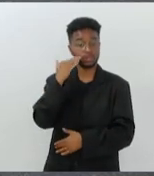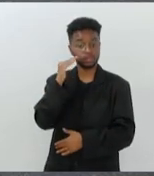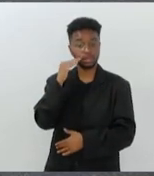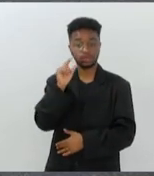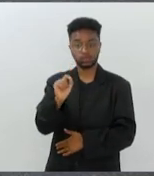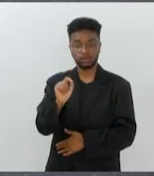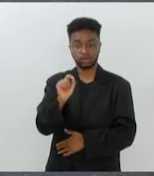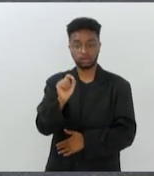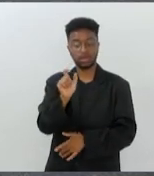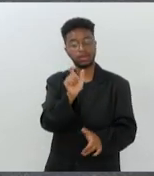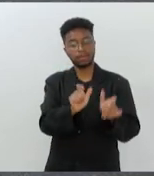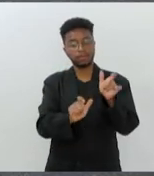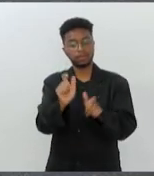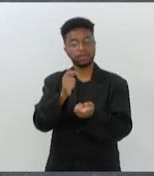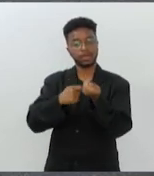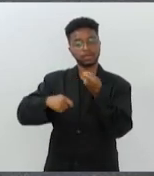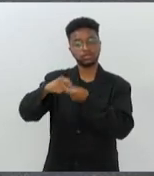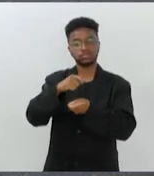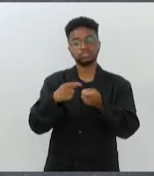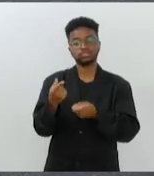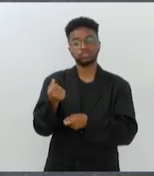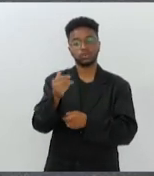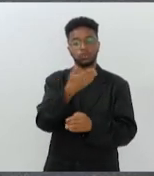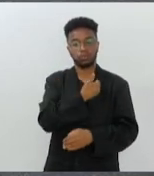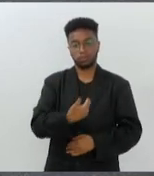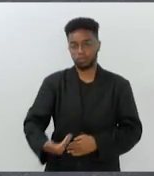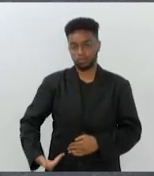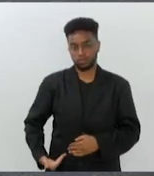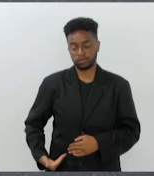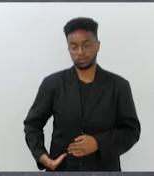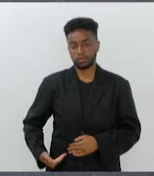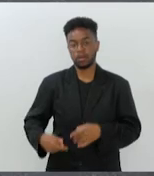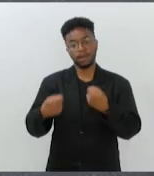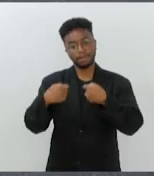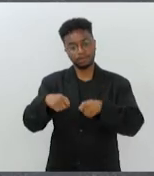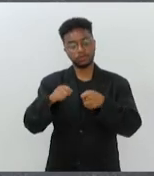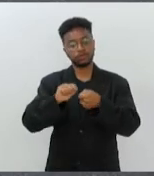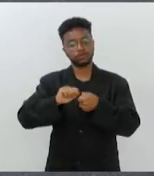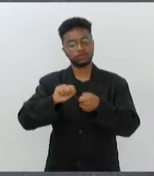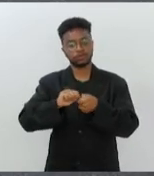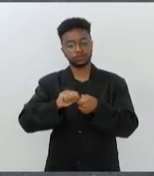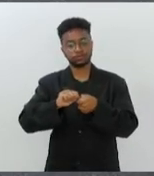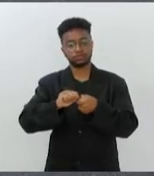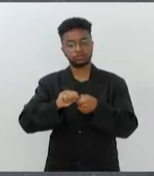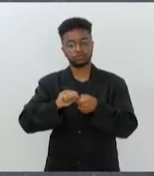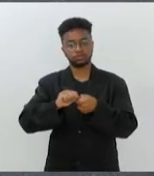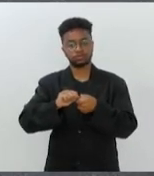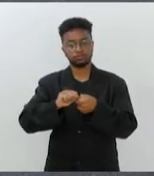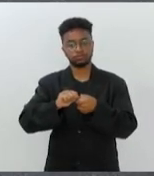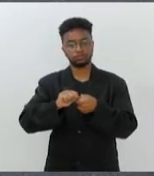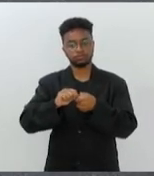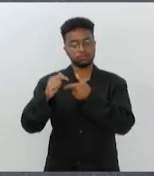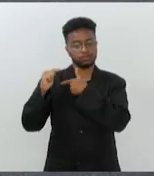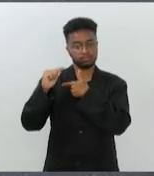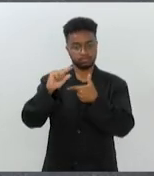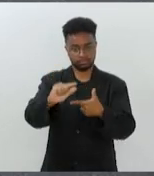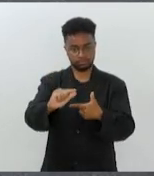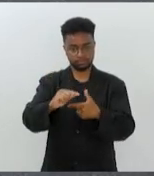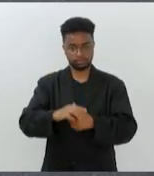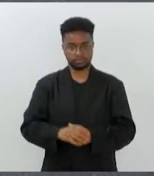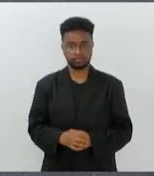quem administra dinheiro público tem que fazer de forma conservadora,